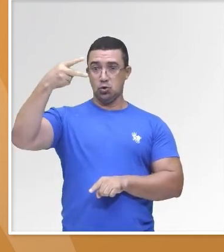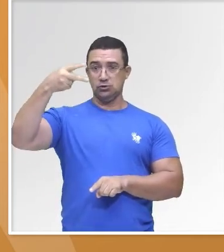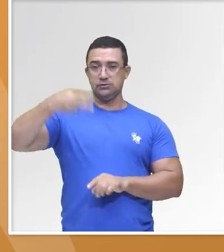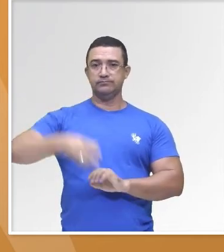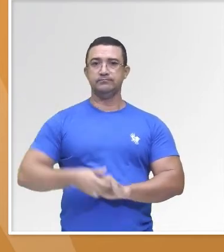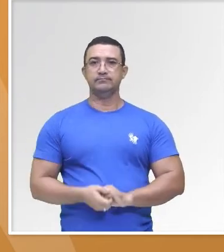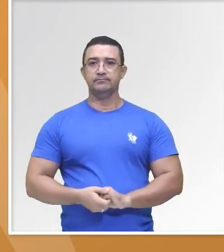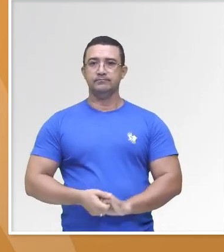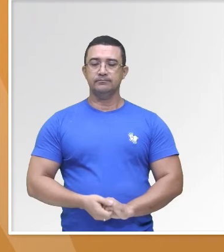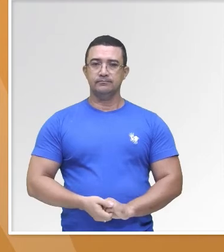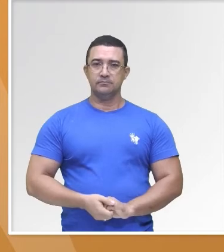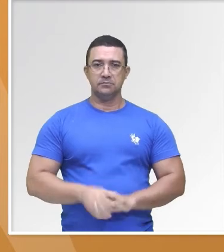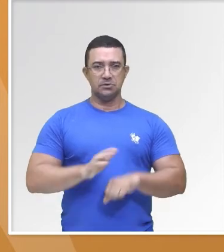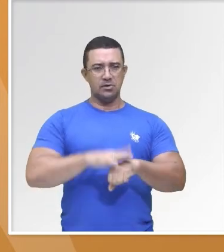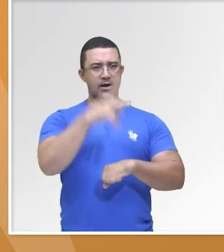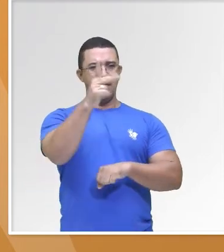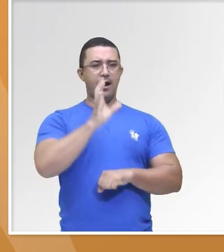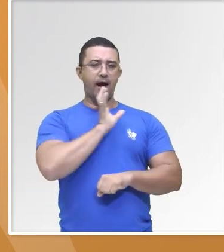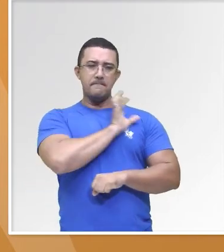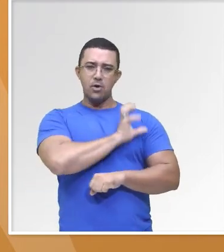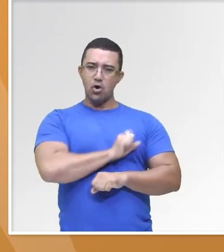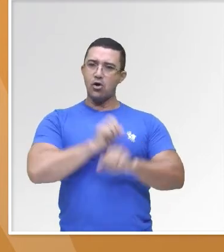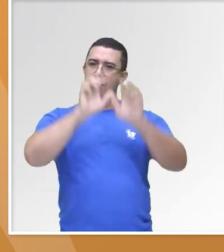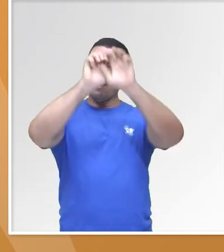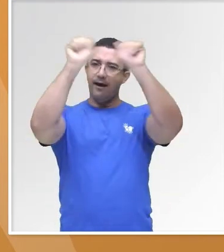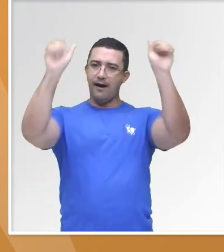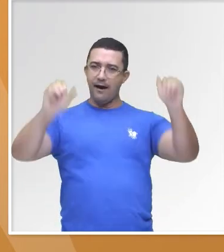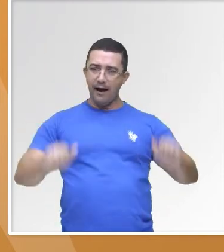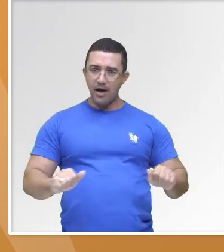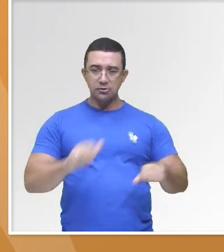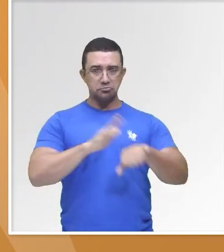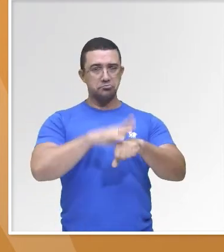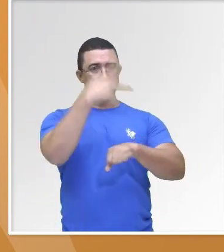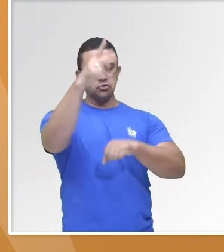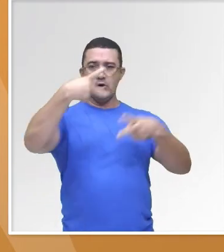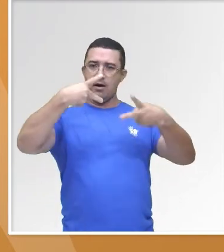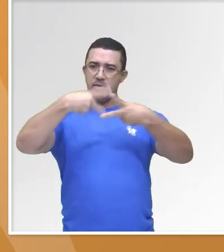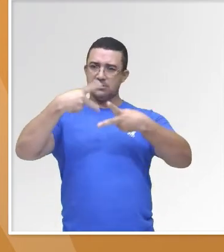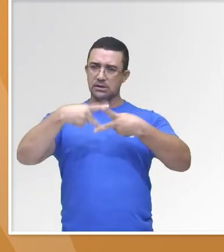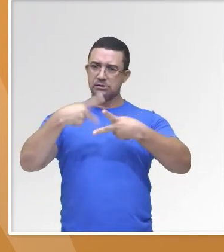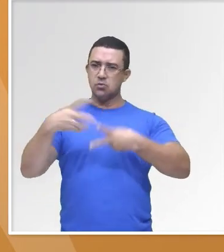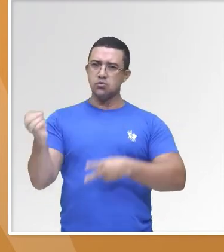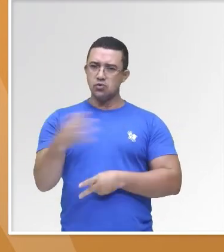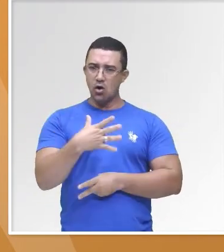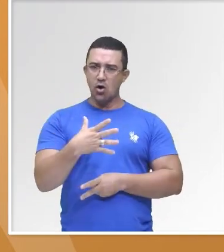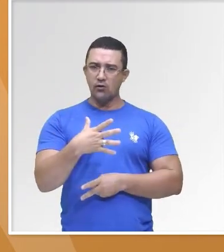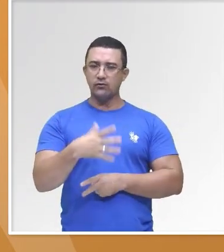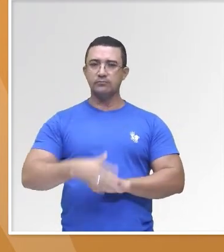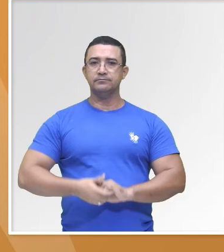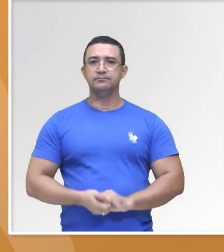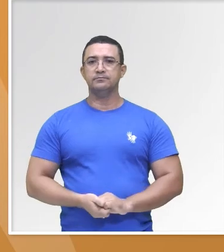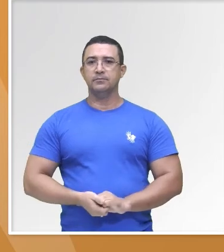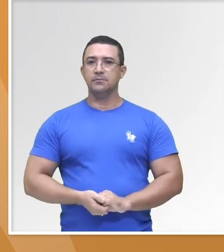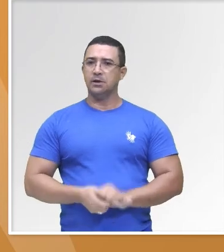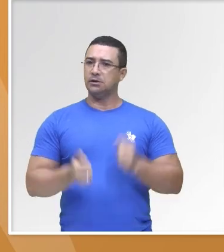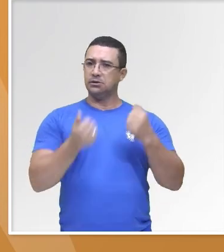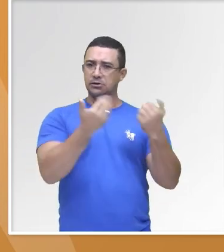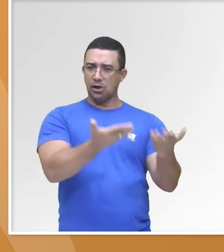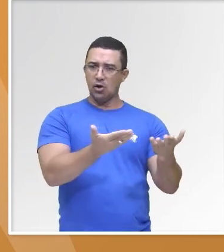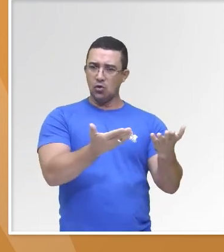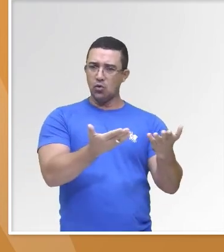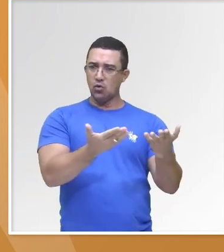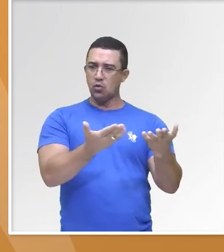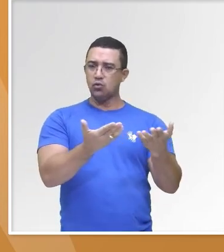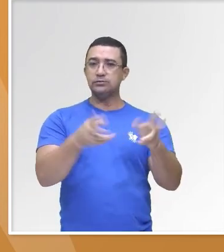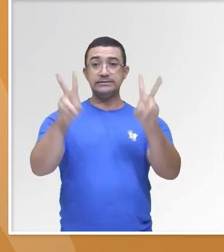militar, seu amor pelas artes e sua administração moderna lhes valeram o título de Frederico